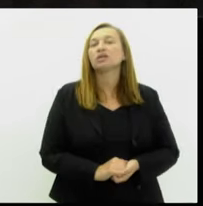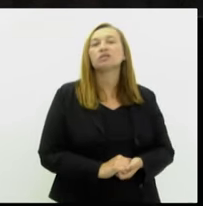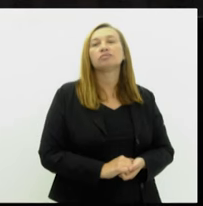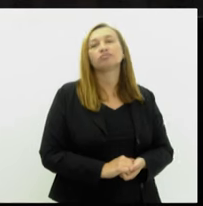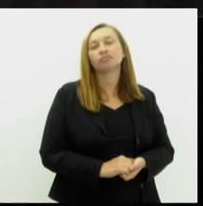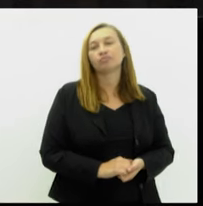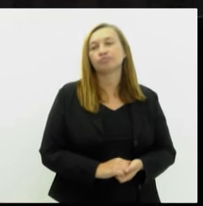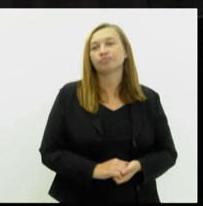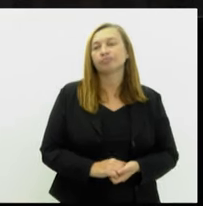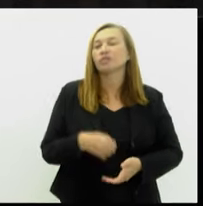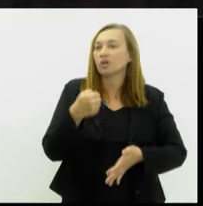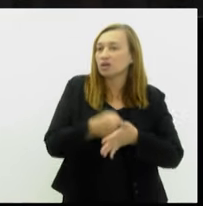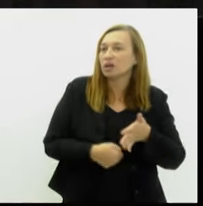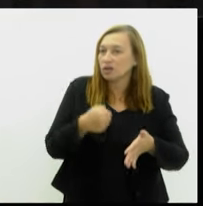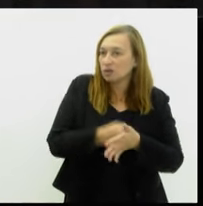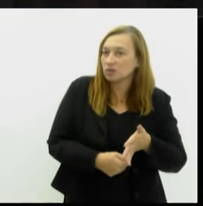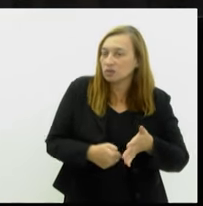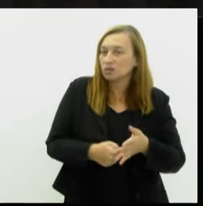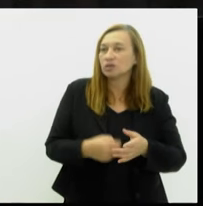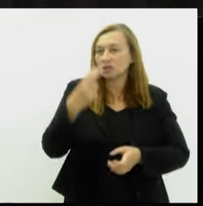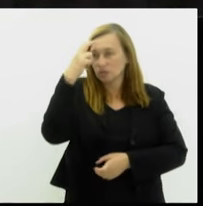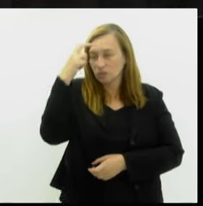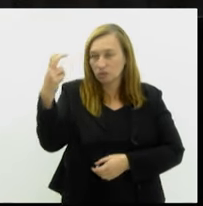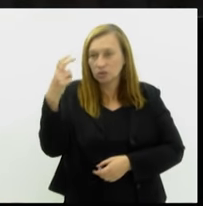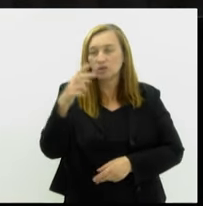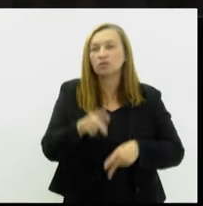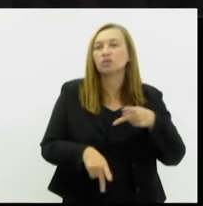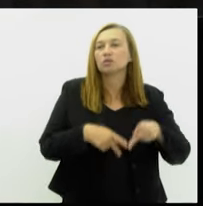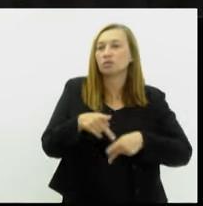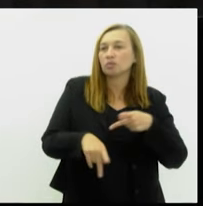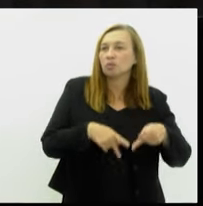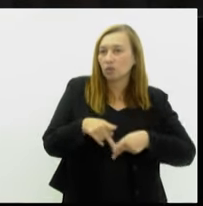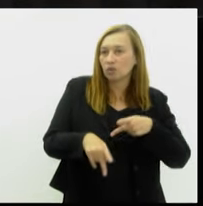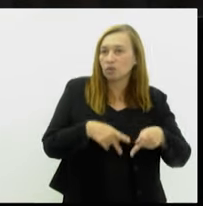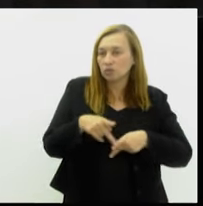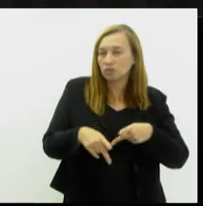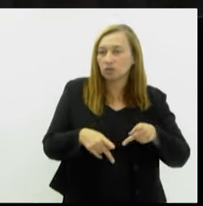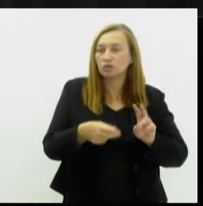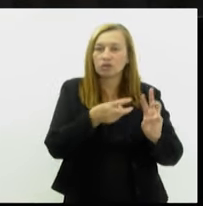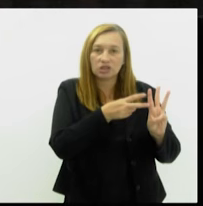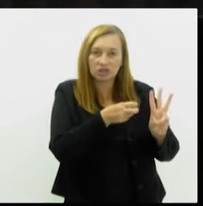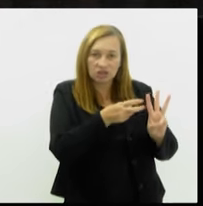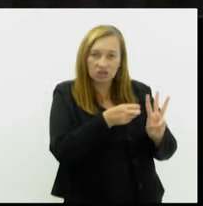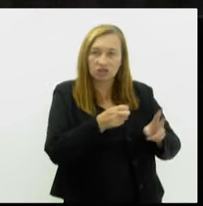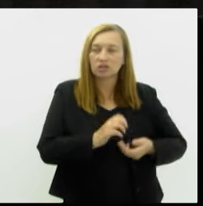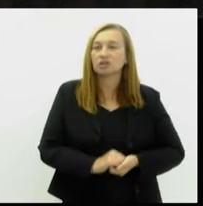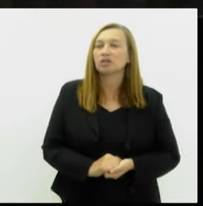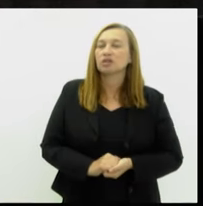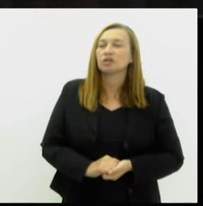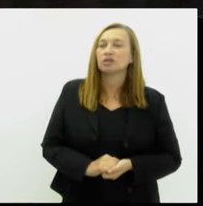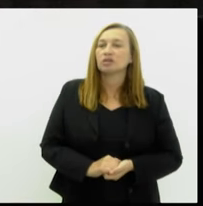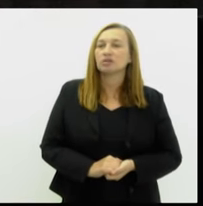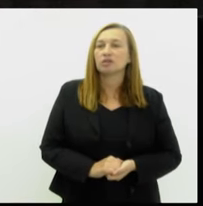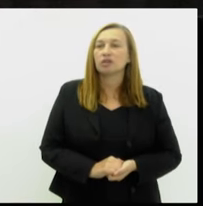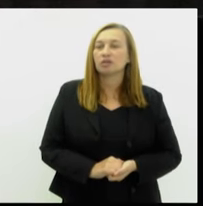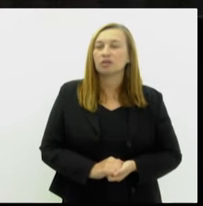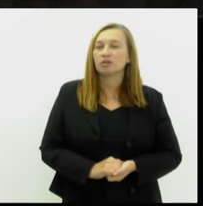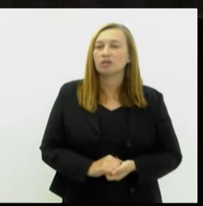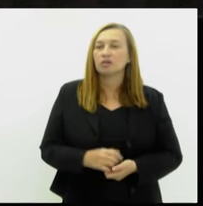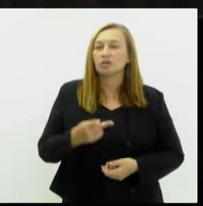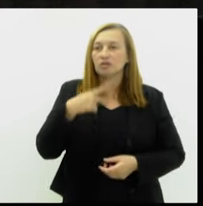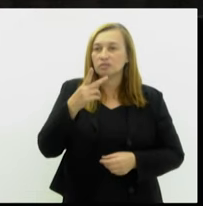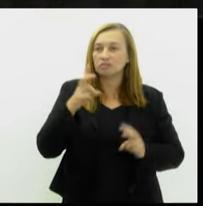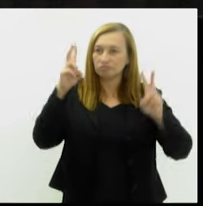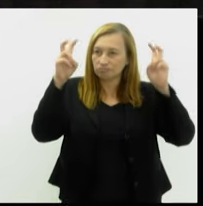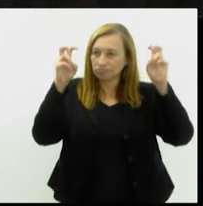seja na luta e na cultura da nossa população indígena. Então, estou trazendo esse